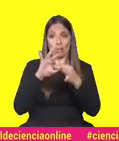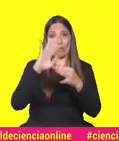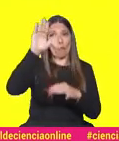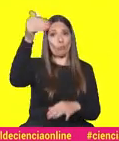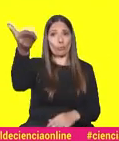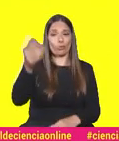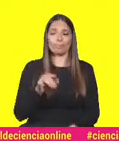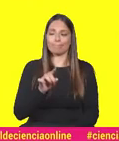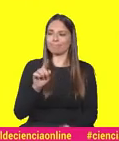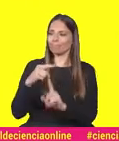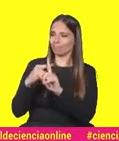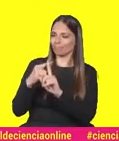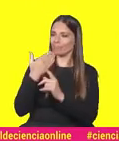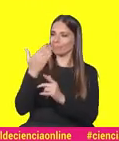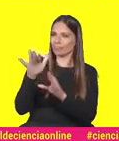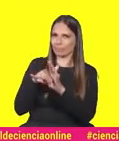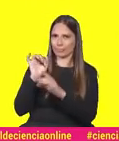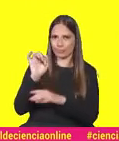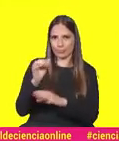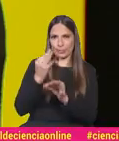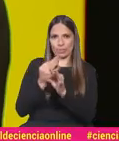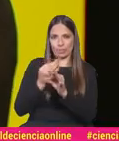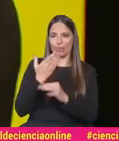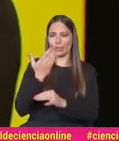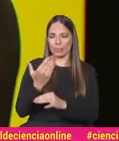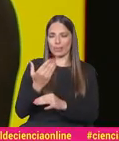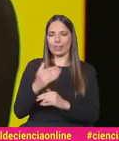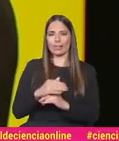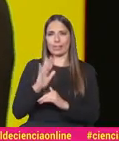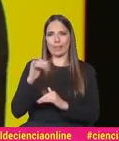E é com essa nota de otimismo que agradecemos a sua participação no festival. Muito obrigado, Otávio. Até à próxima.